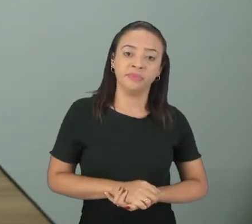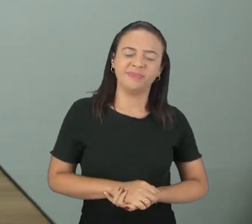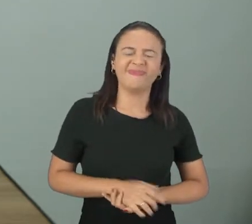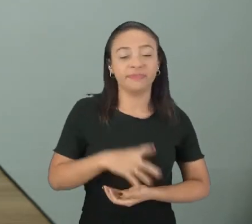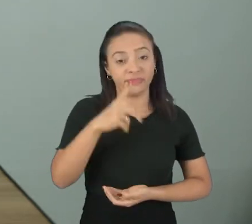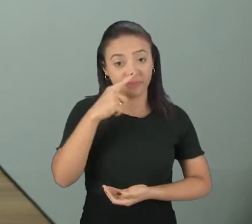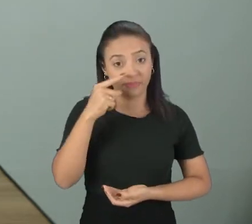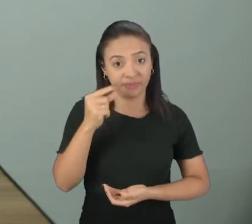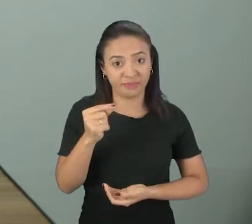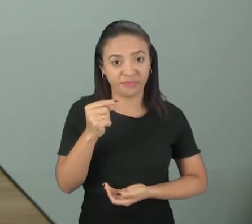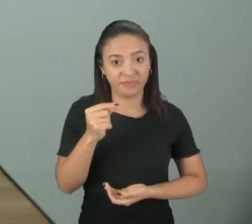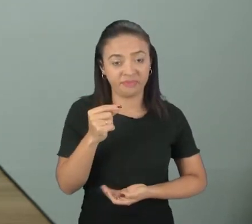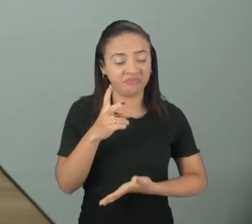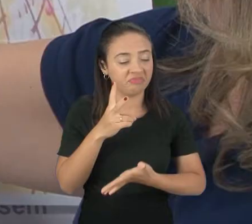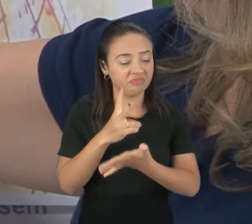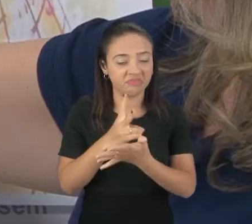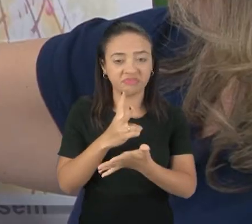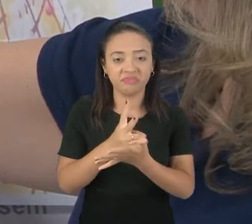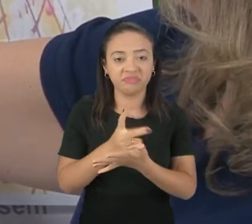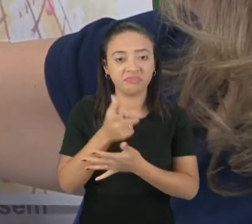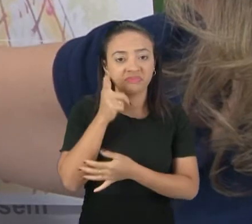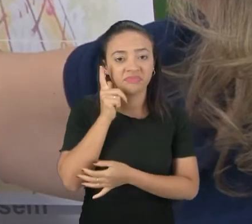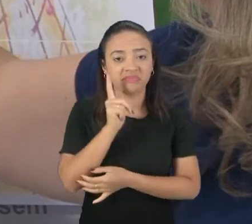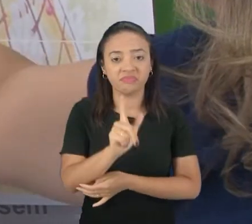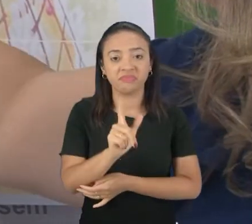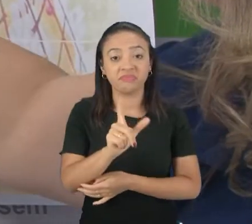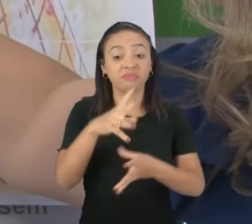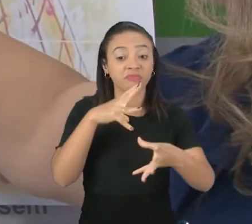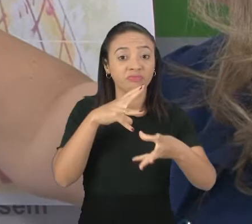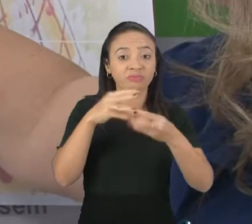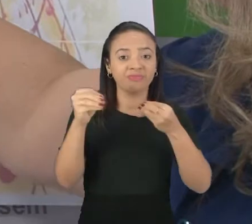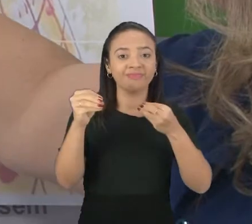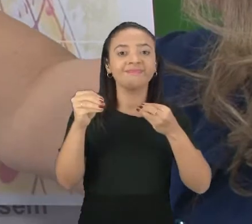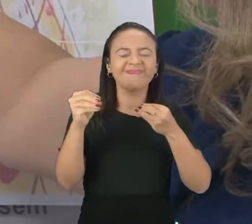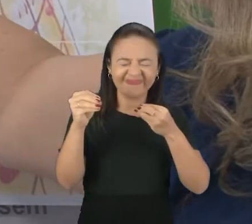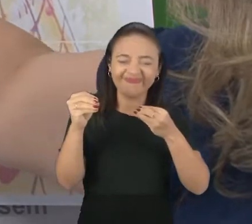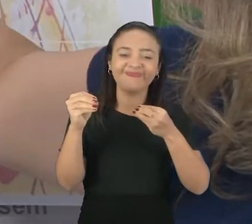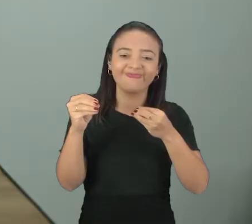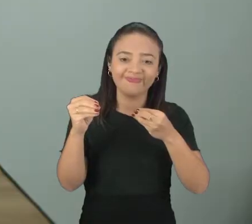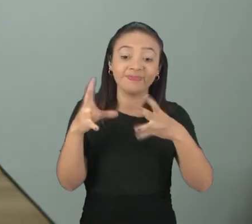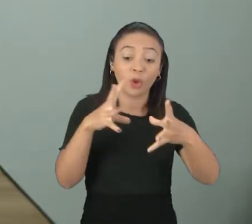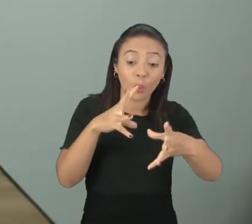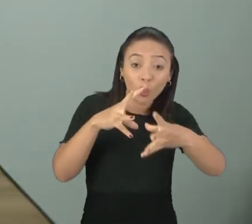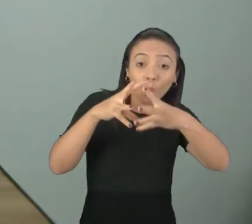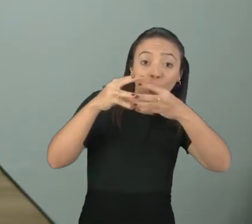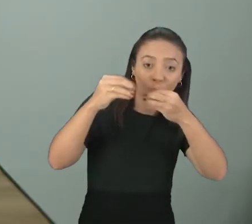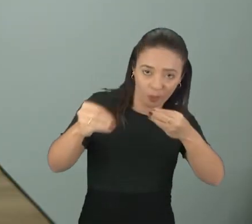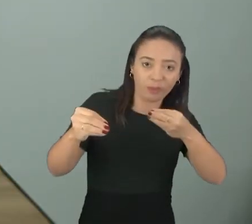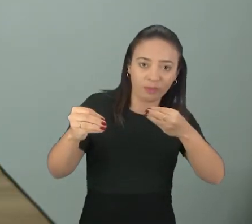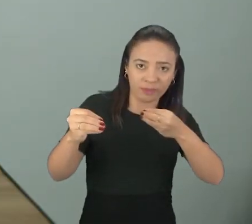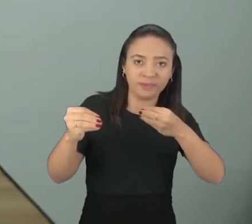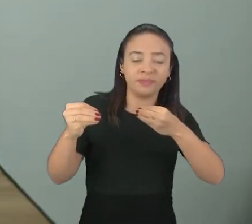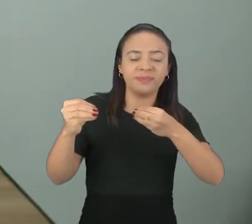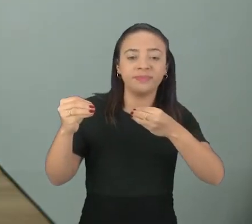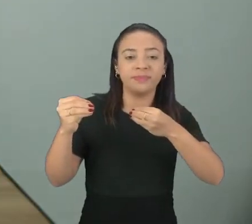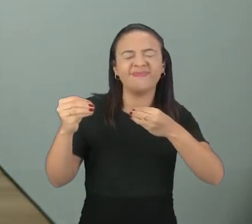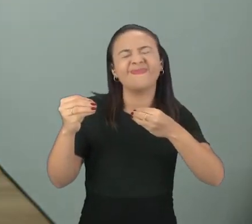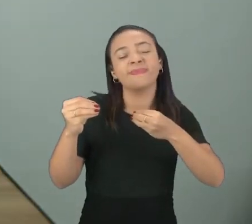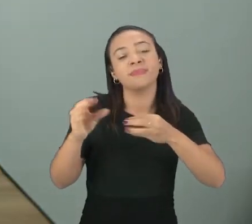Os ratinhos todos conseguiram fugir, né? Eles fugiam,